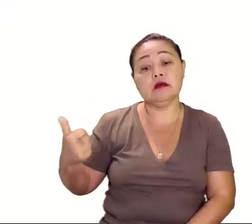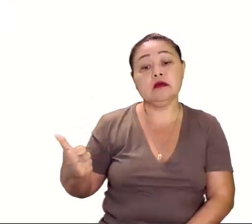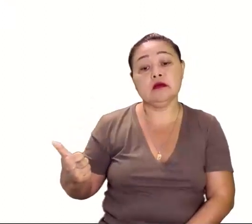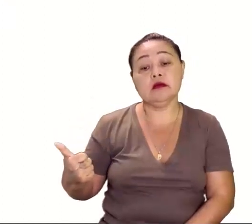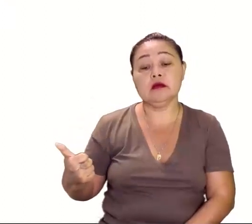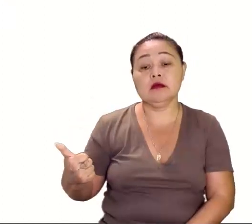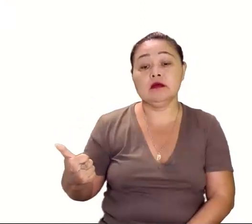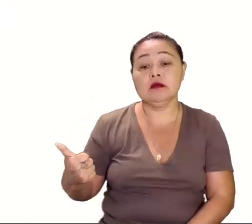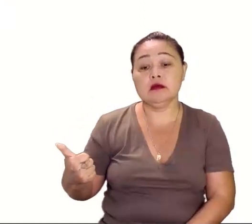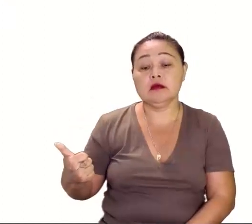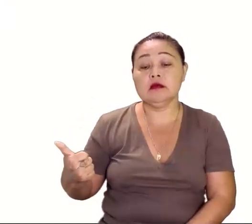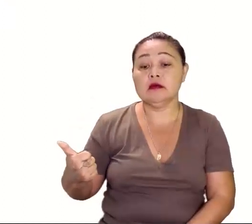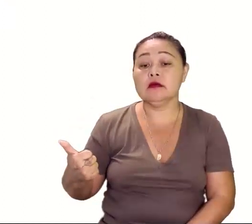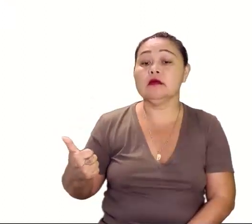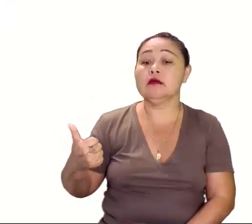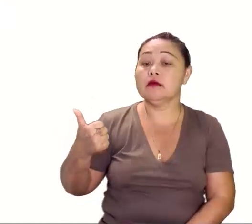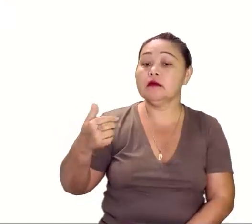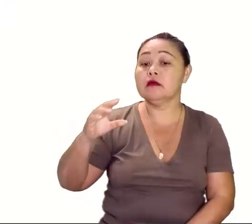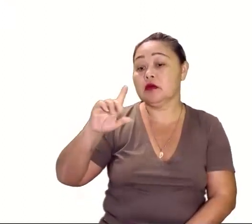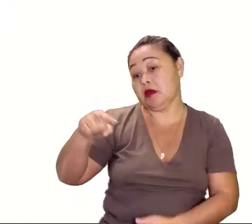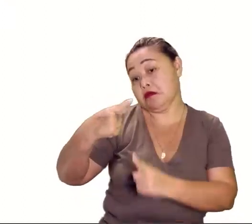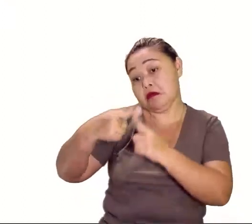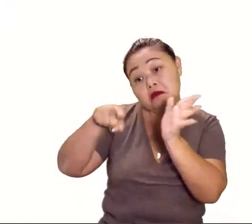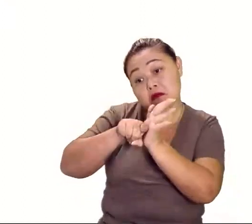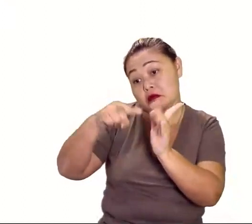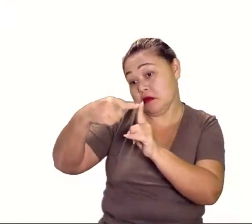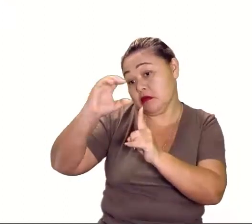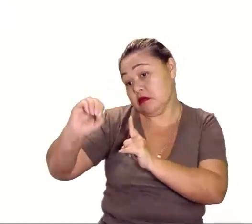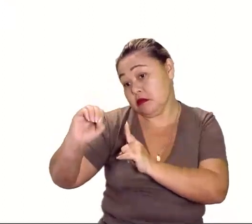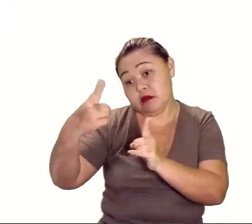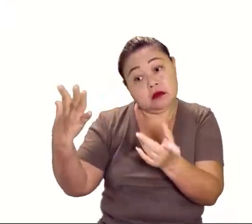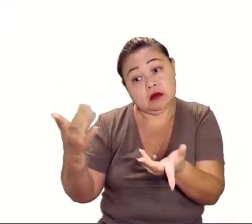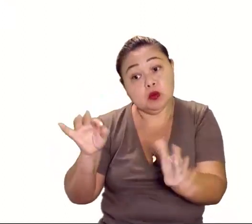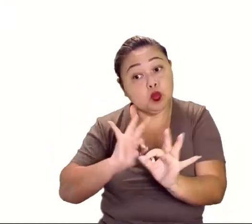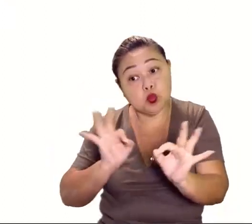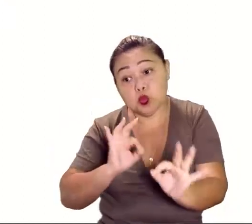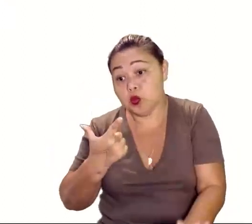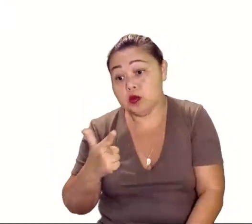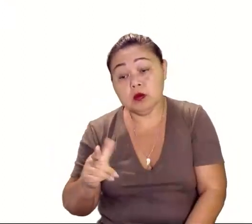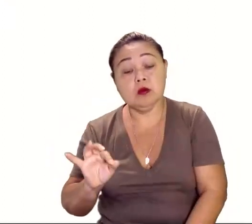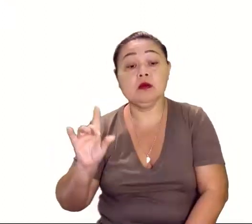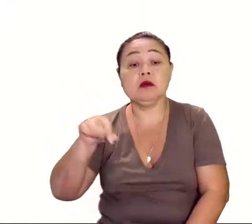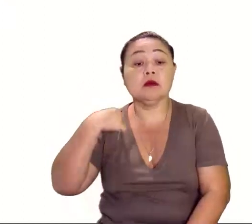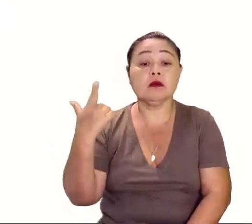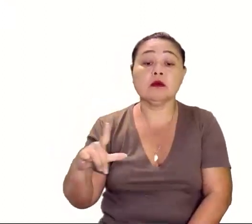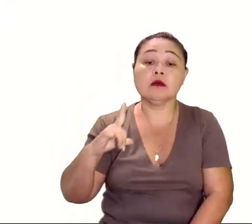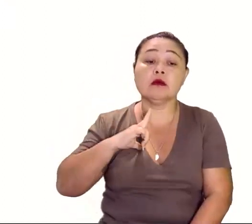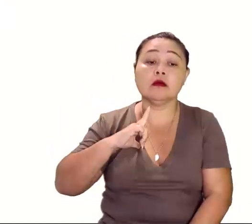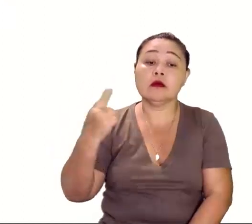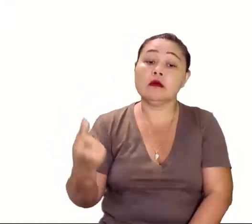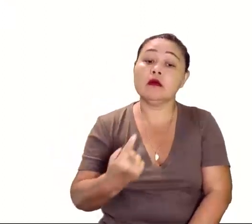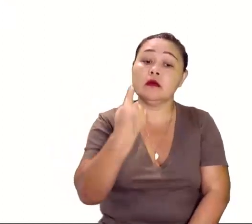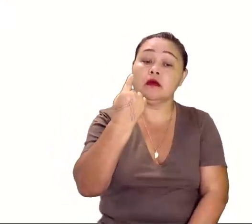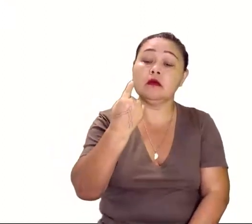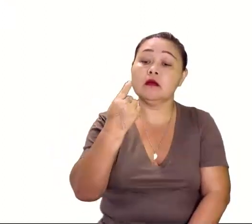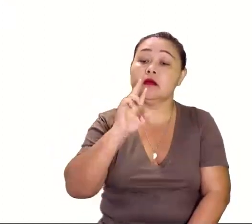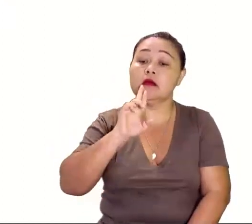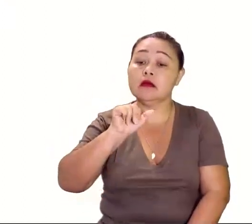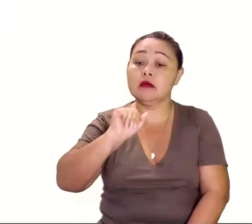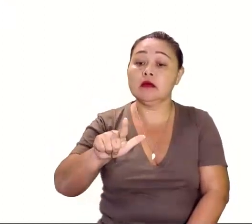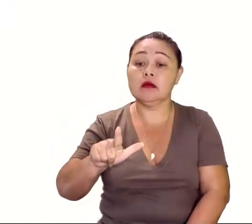a 1. Ou vai ficar mais 0 e menos 0, não tem mais 0 e menos 0. Isso mesmo. Então, consideramos como uma única